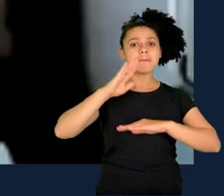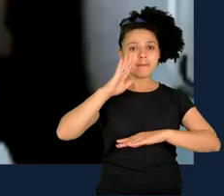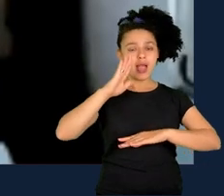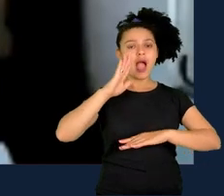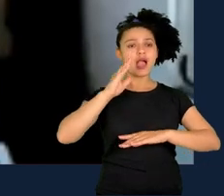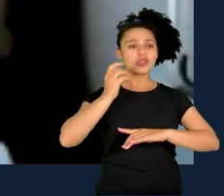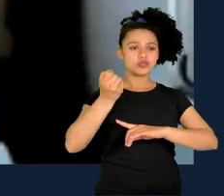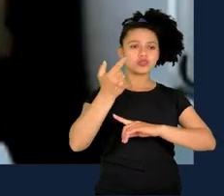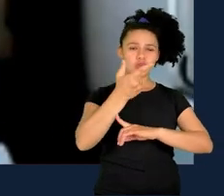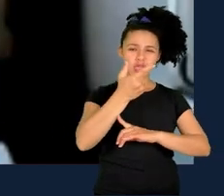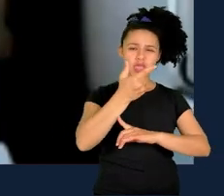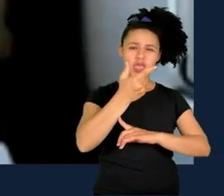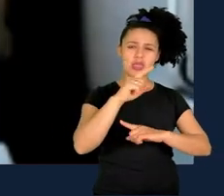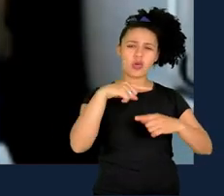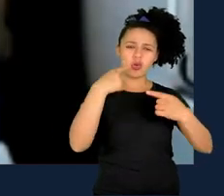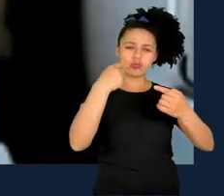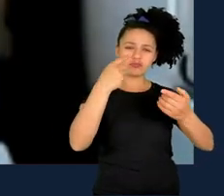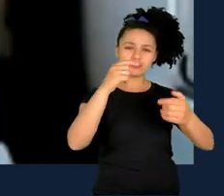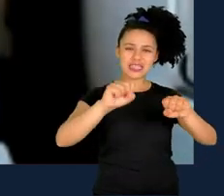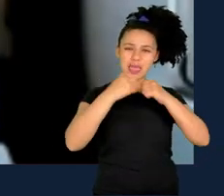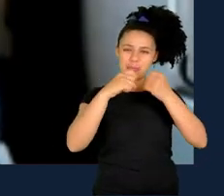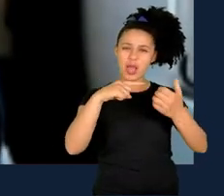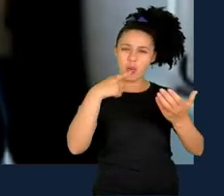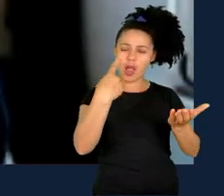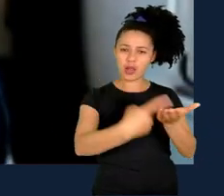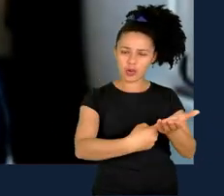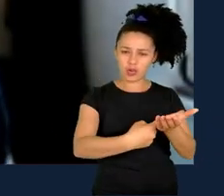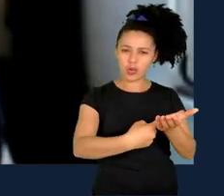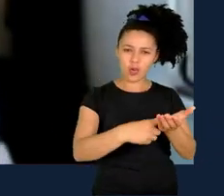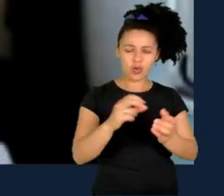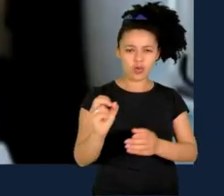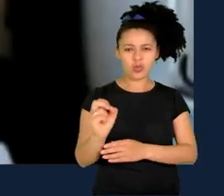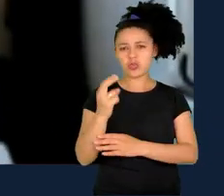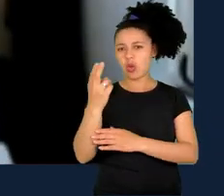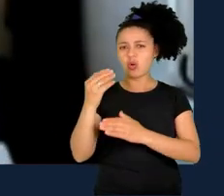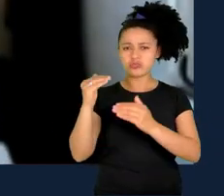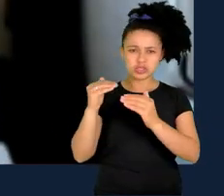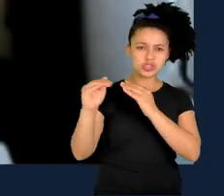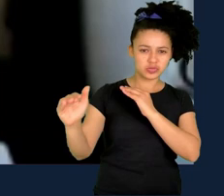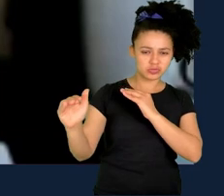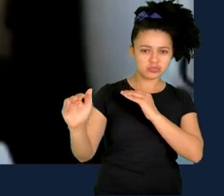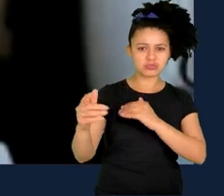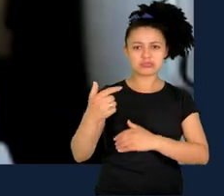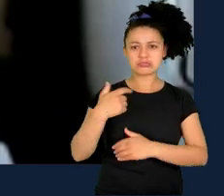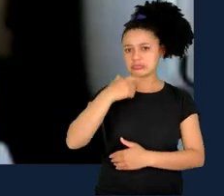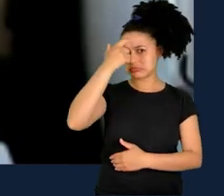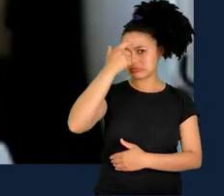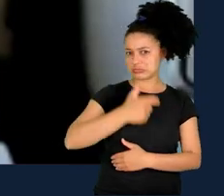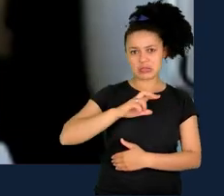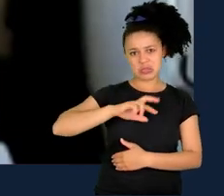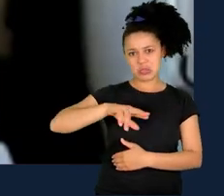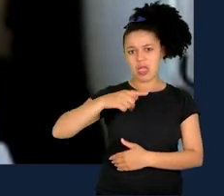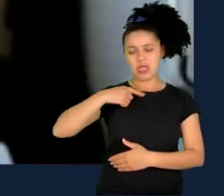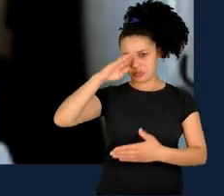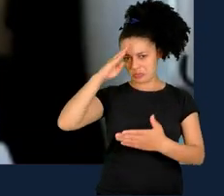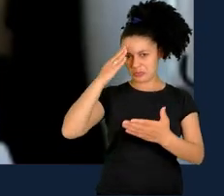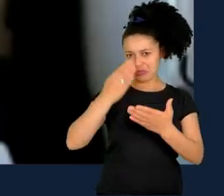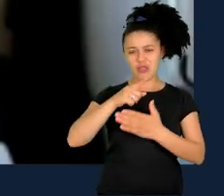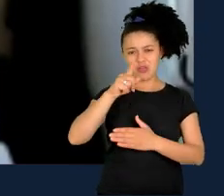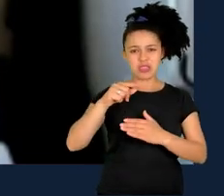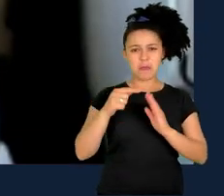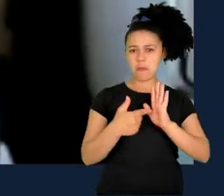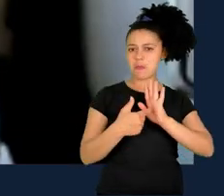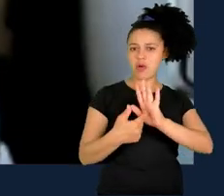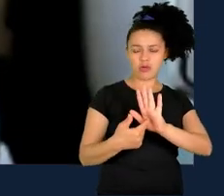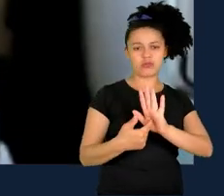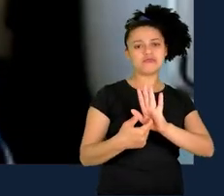com um desacordo sobre a questão ou discordar da questão. Eu não sou alguém necessariamente que acredita que se você mostra para